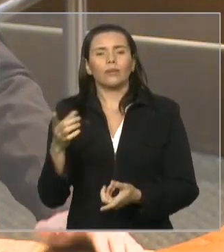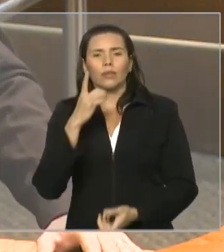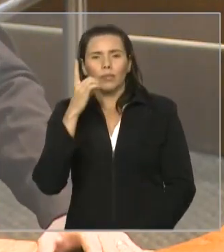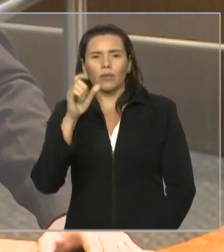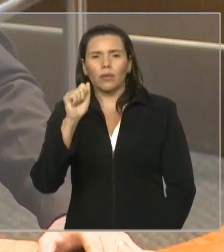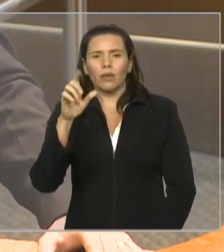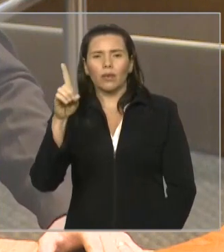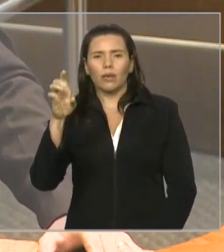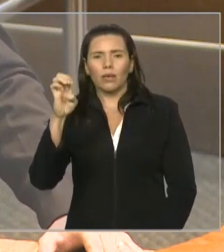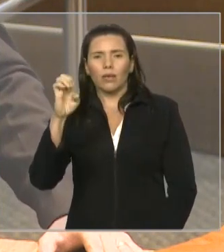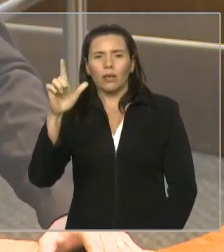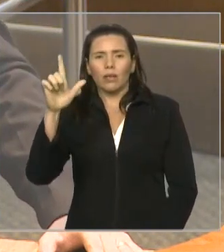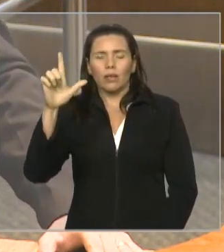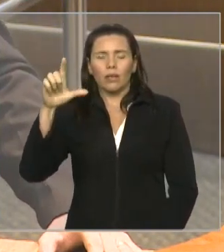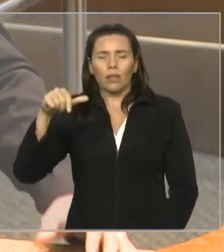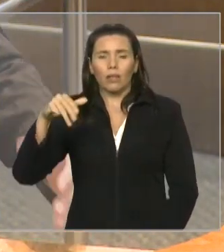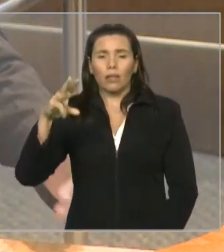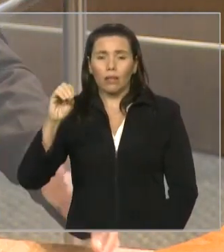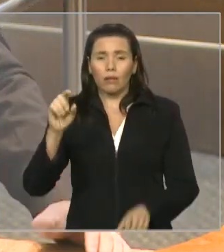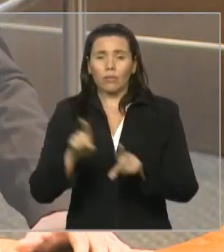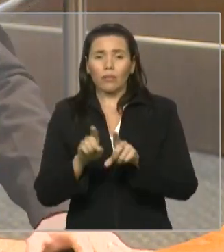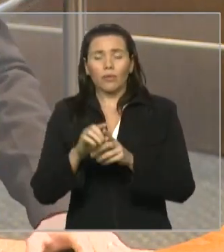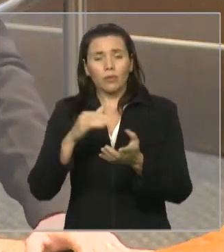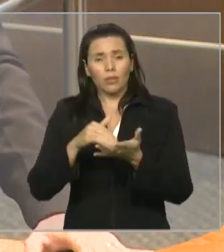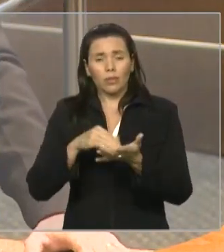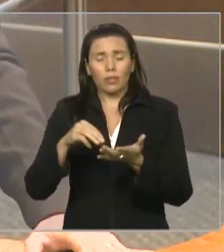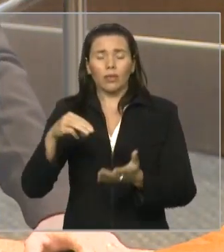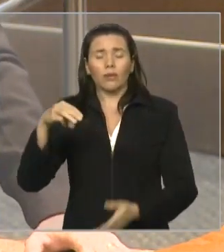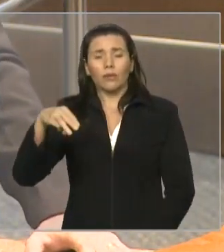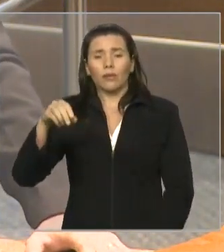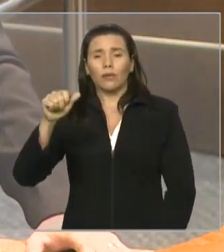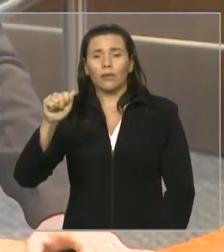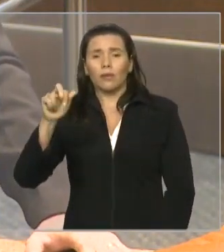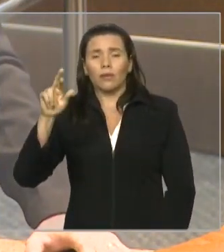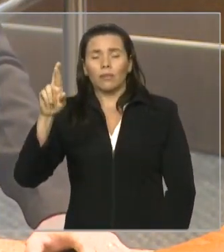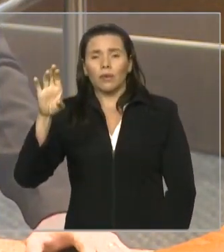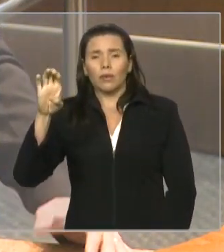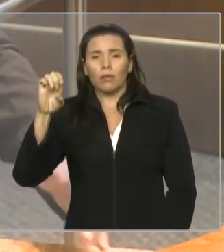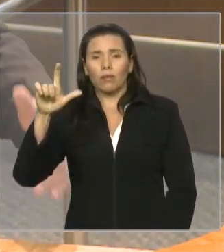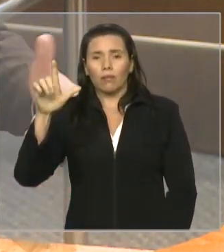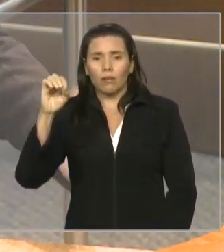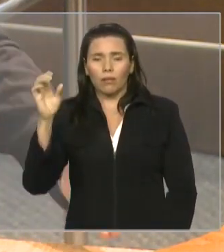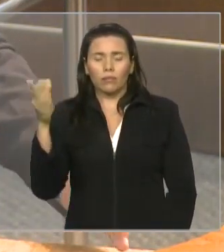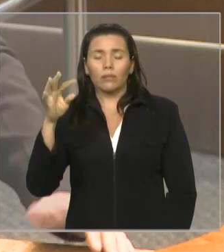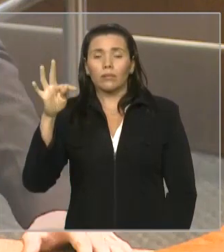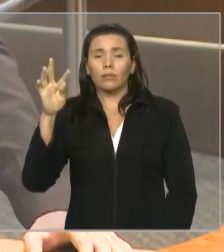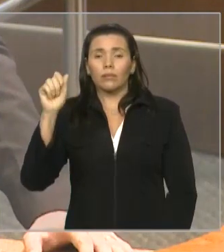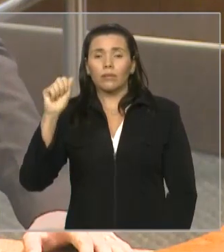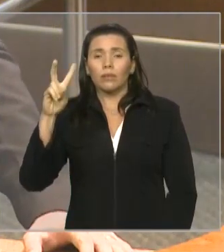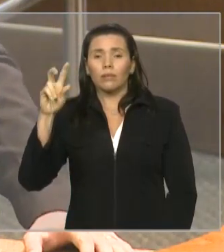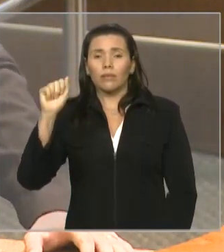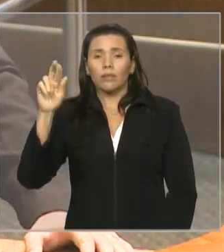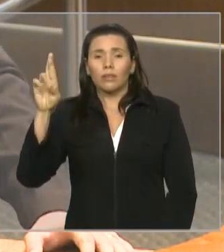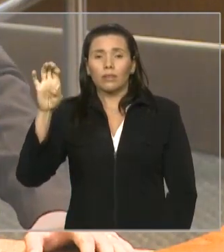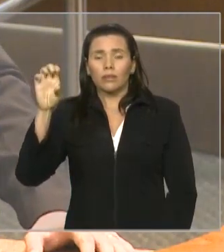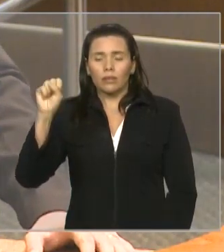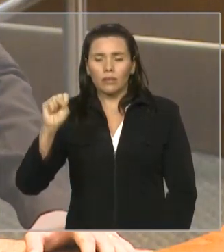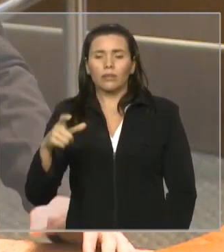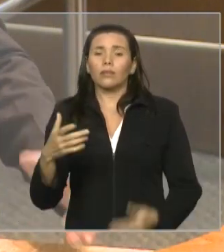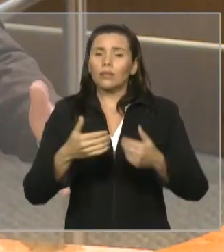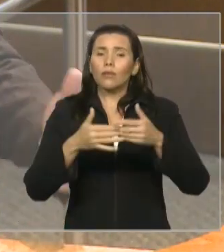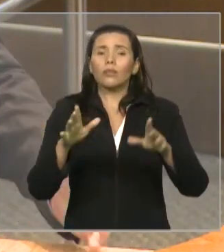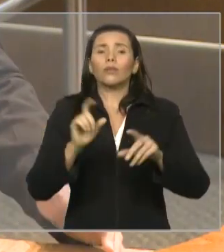Marcelo Tavares também, de grandes inaugurações que foram feitas na nossa cidade, como Casa de Farinha, que foi